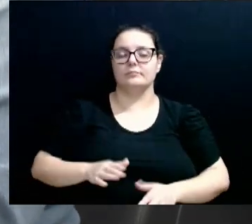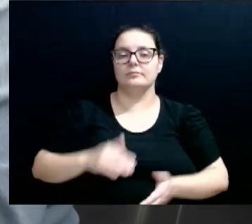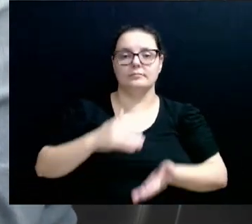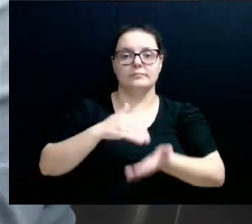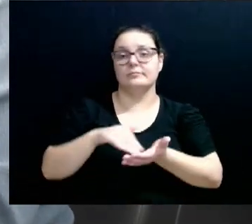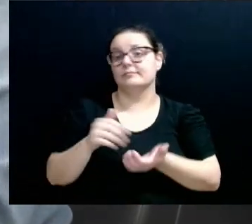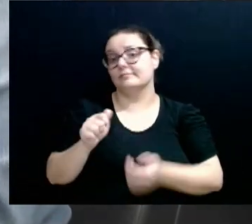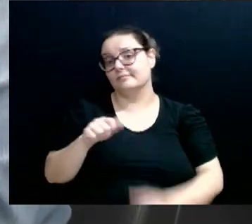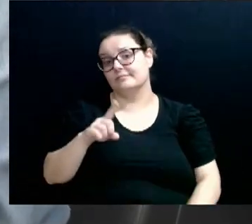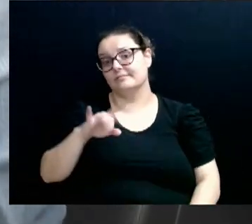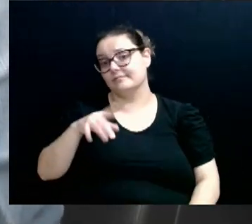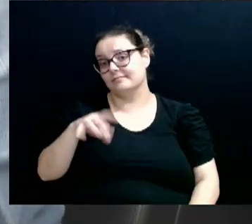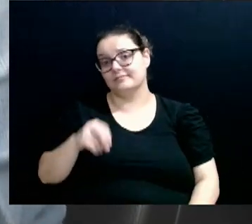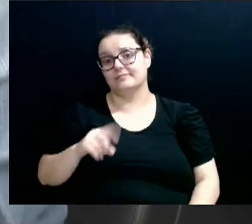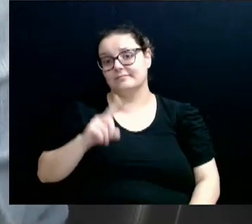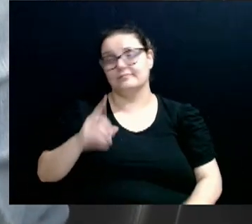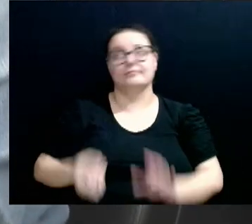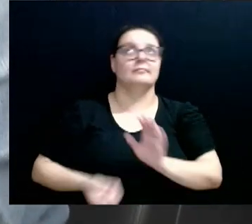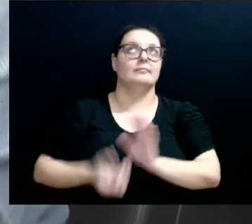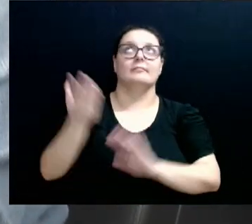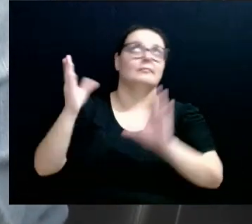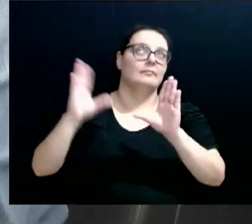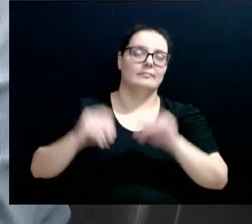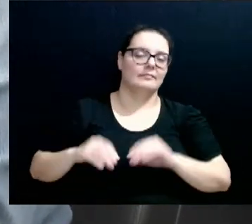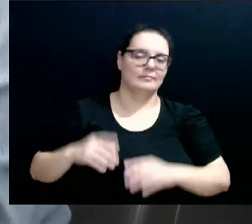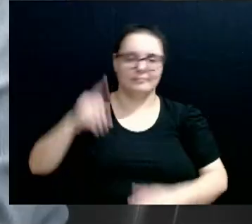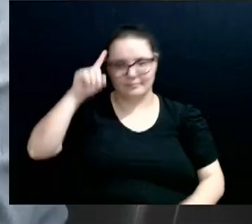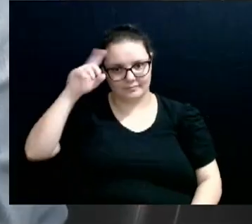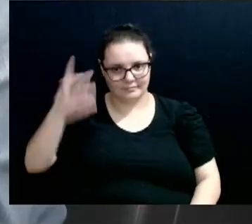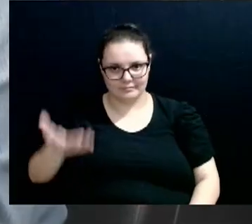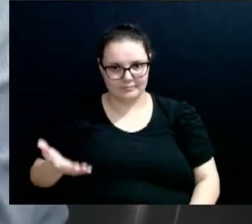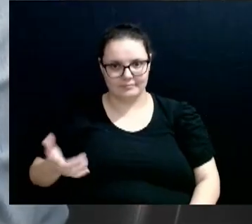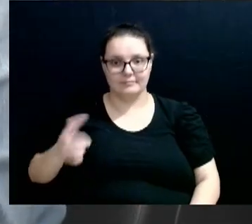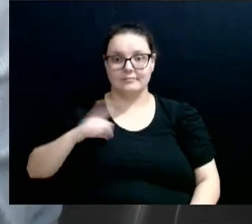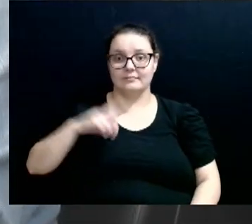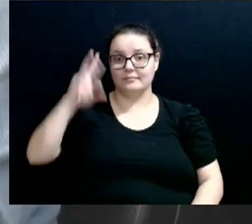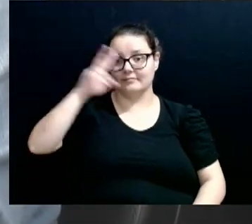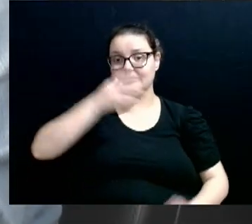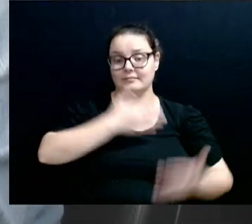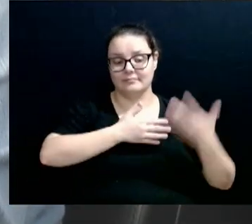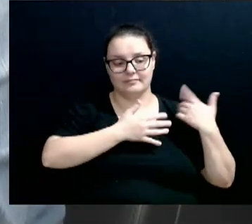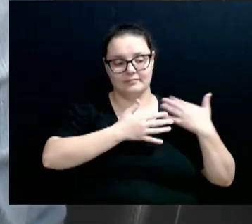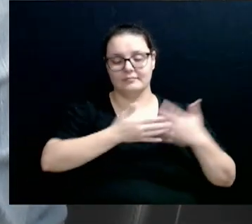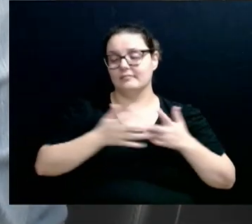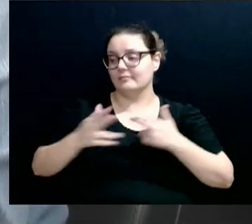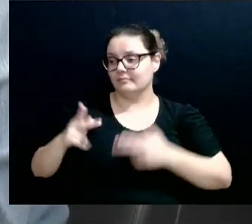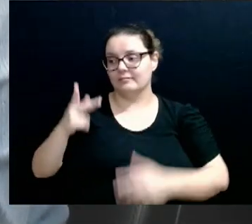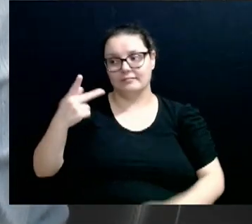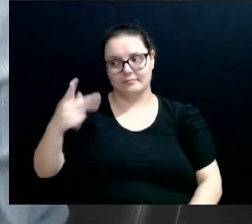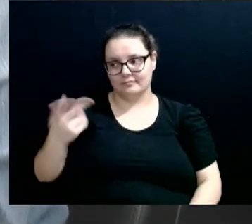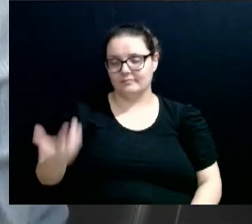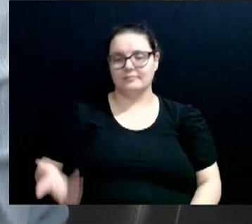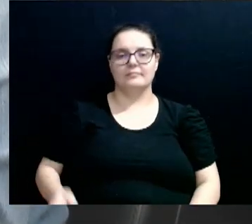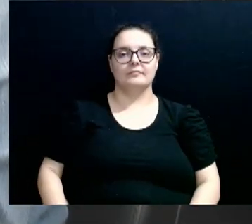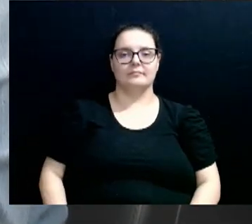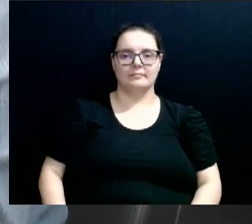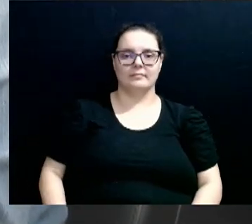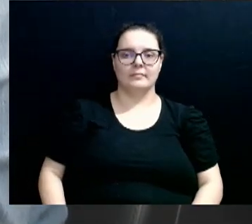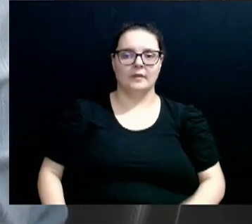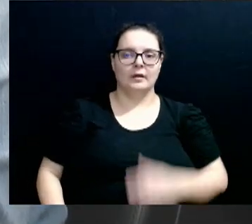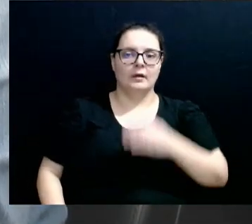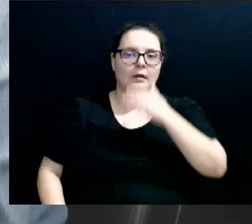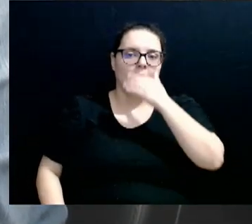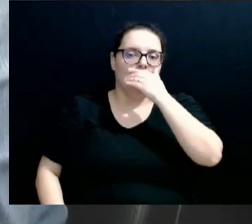brotei aqui, tem a minha trajetória que me traz até aqui, como tem a sua, enfim. Isso a gente